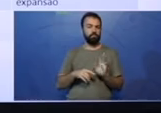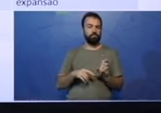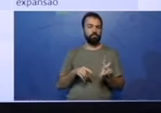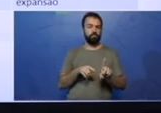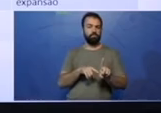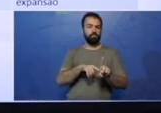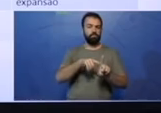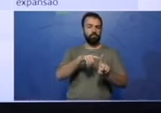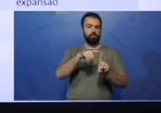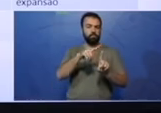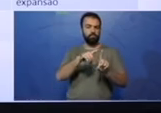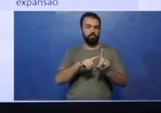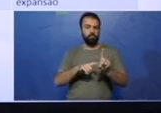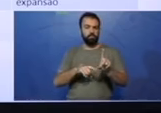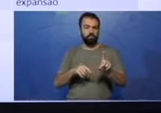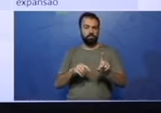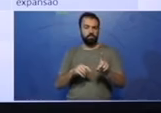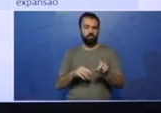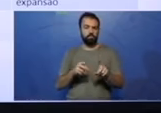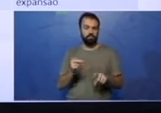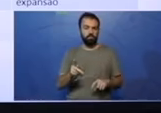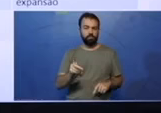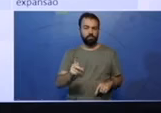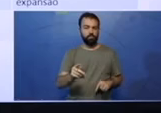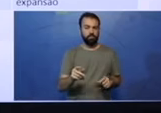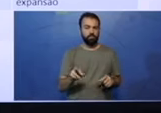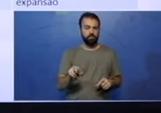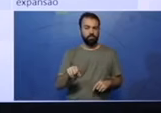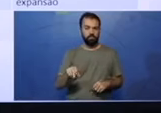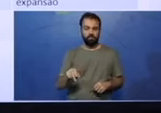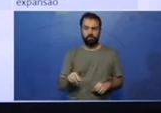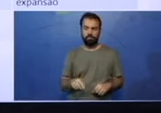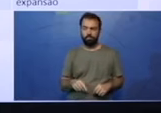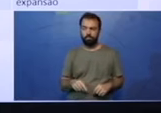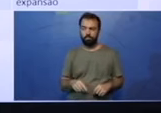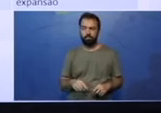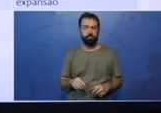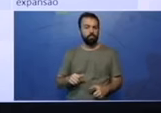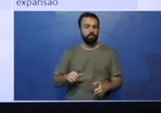Ele dificilmente sofre compressão e ele não possui